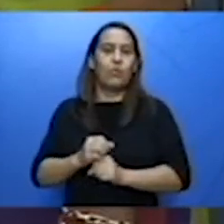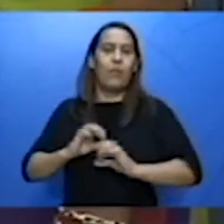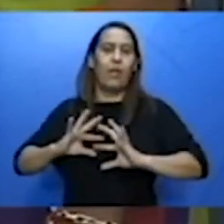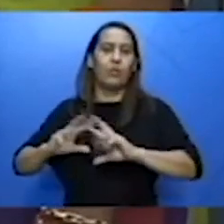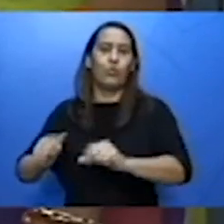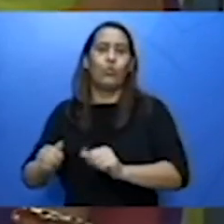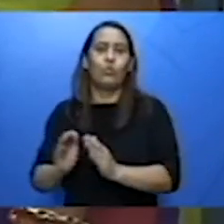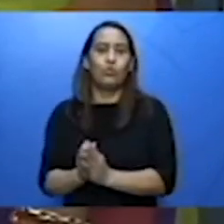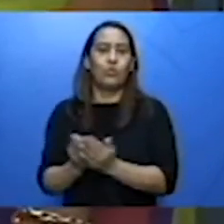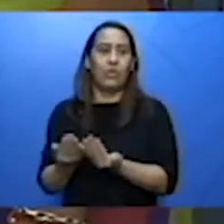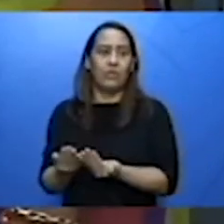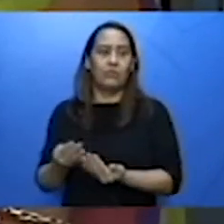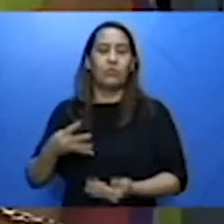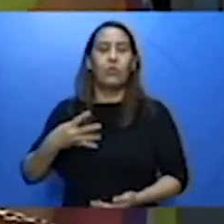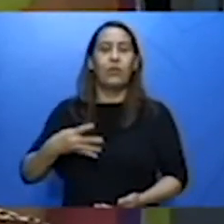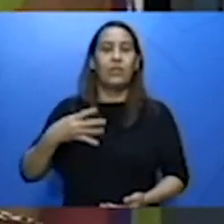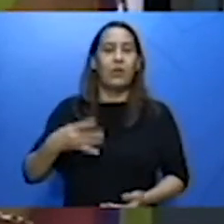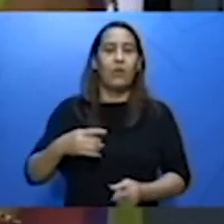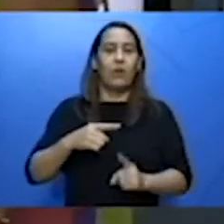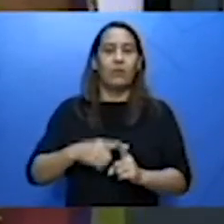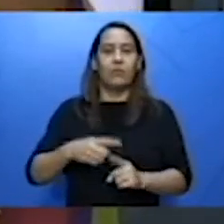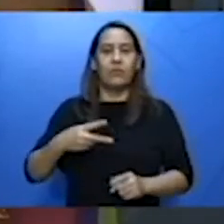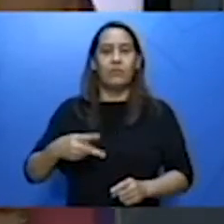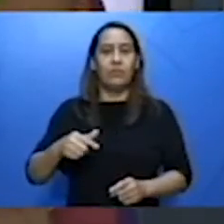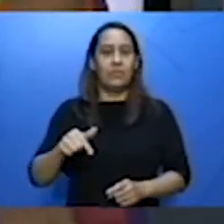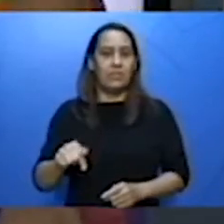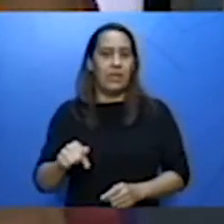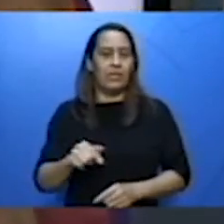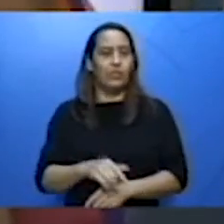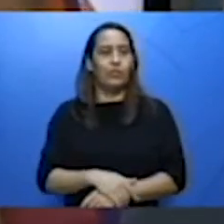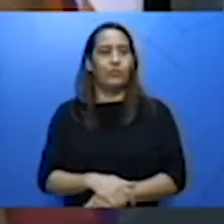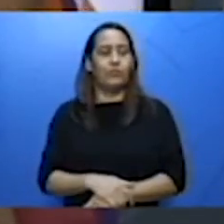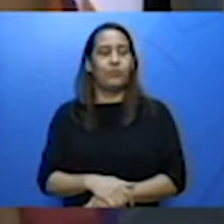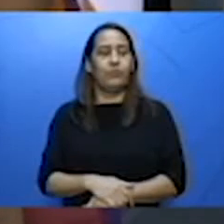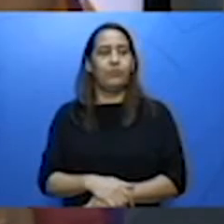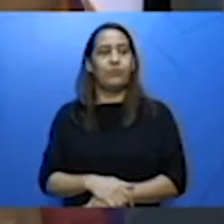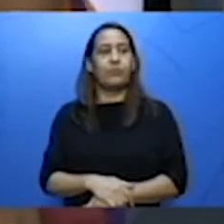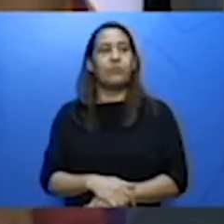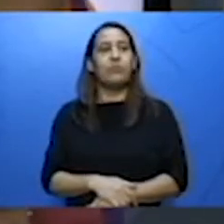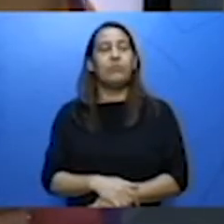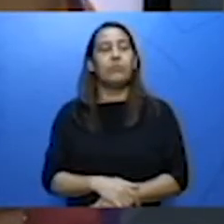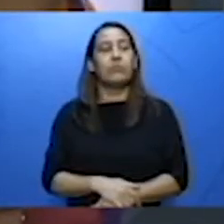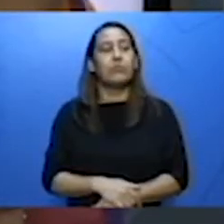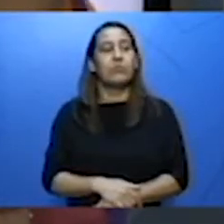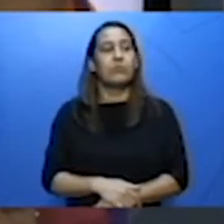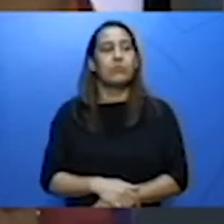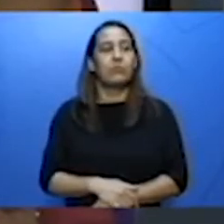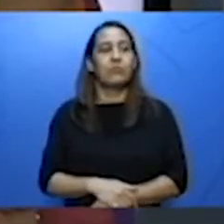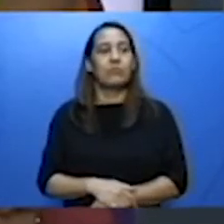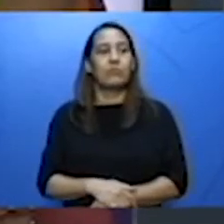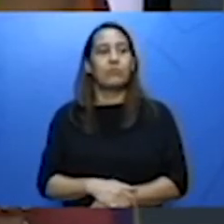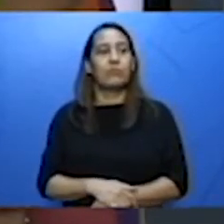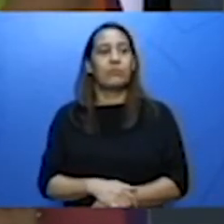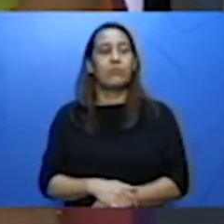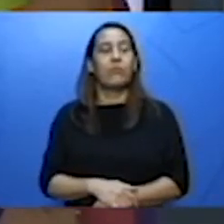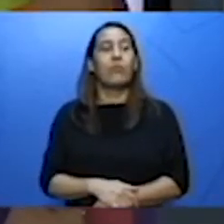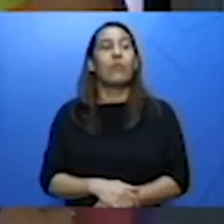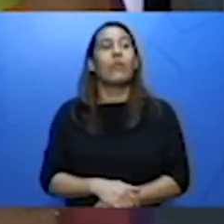da primeira prateleira de livros mais o 27 da segunda.